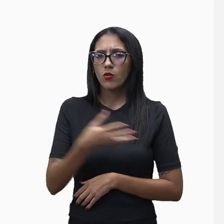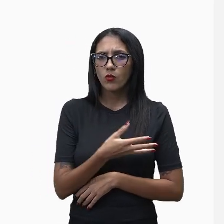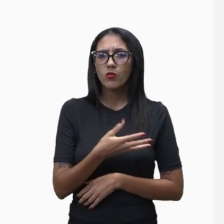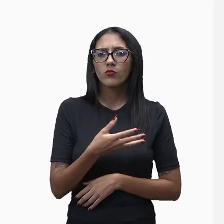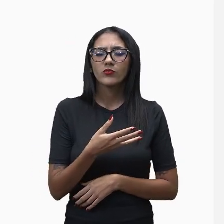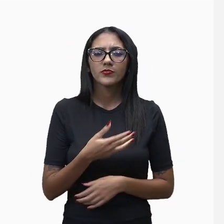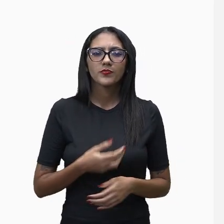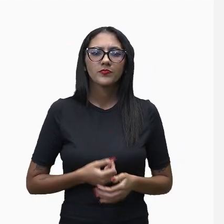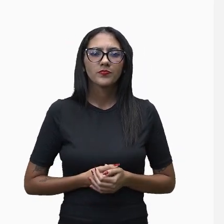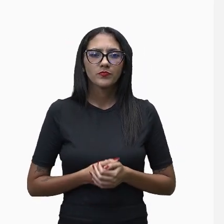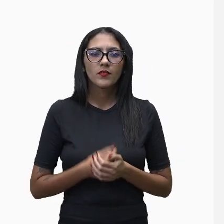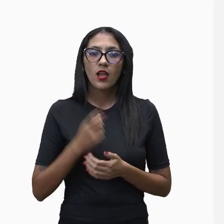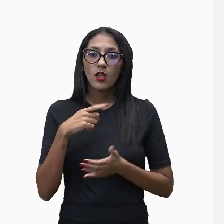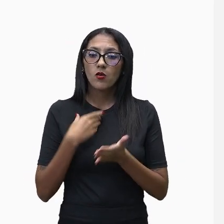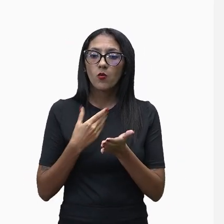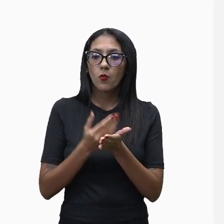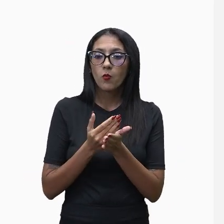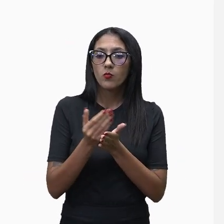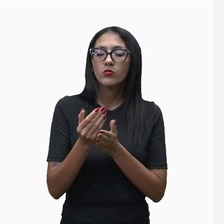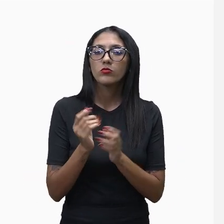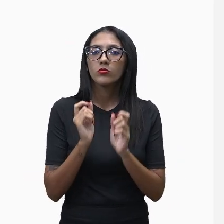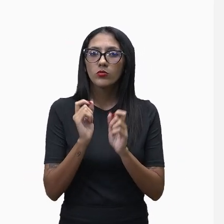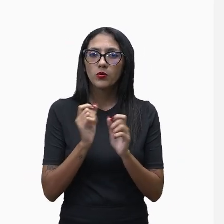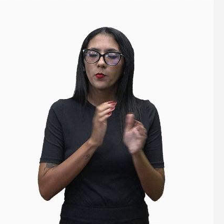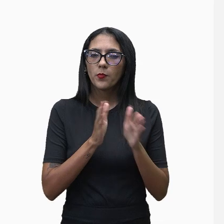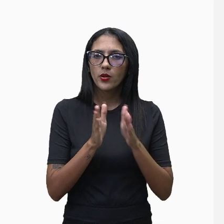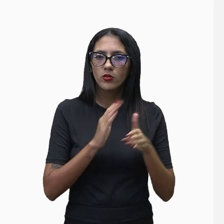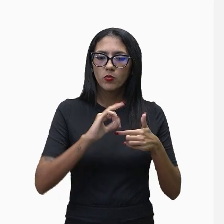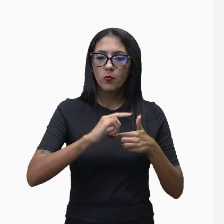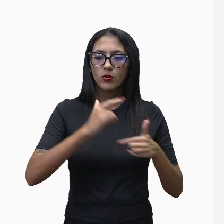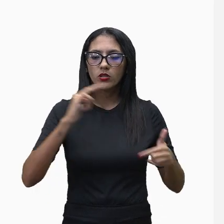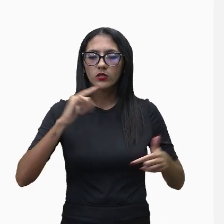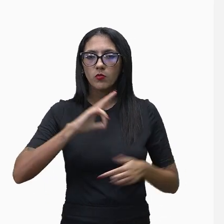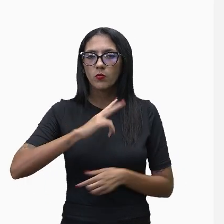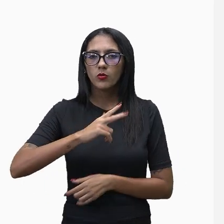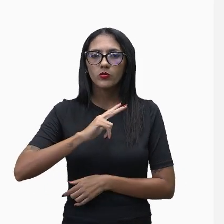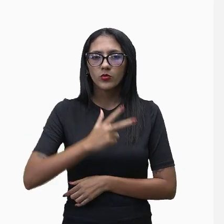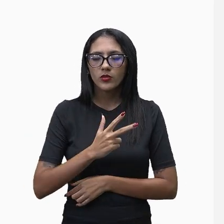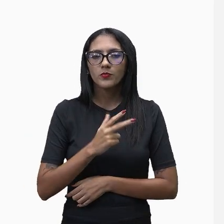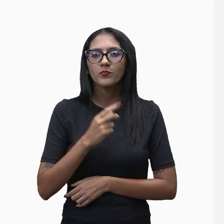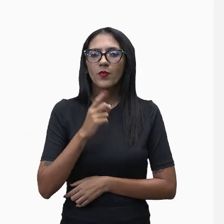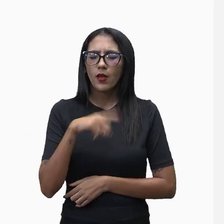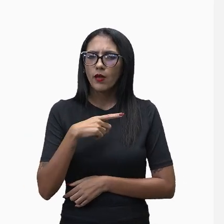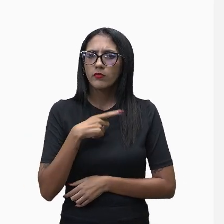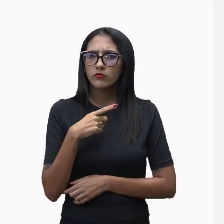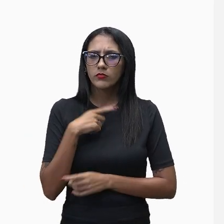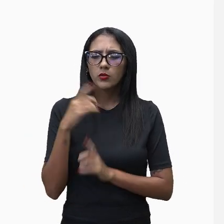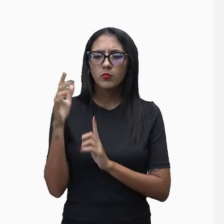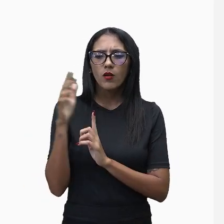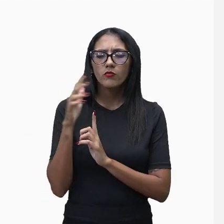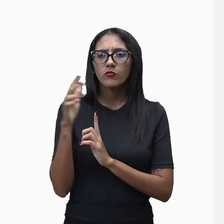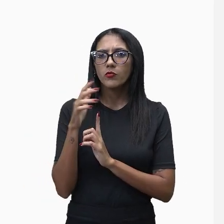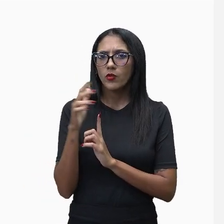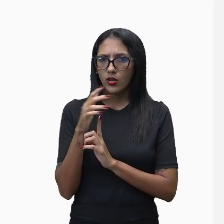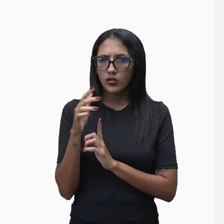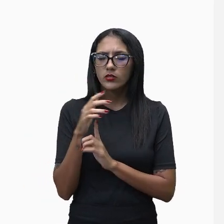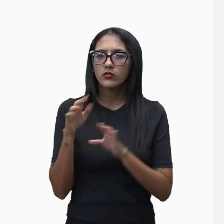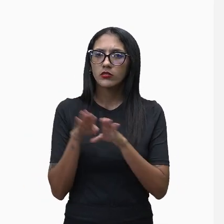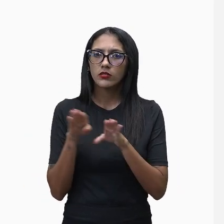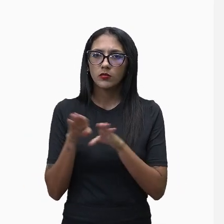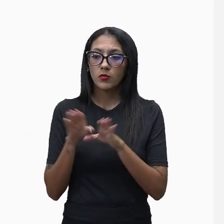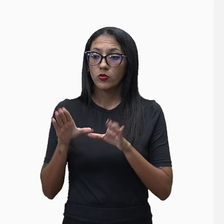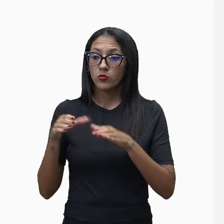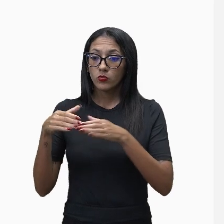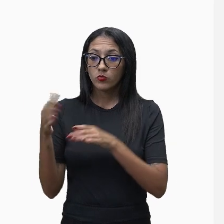foi escrito ali no período do modernismo português e retrata exatamente, tem uma grande influência da vanguarda europeia